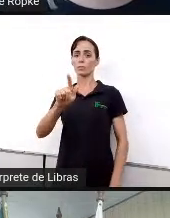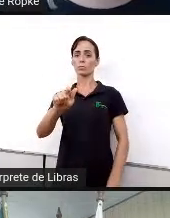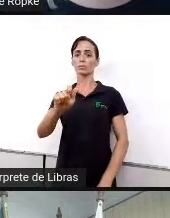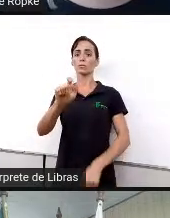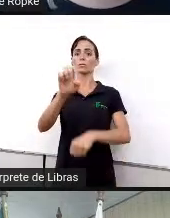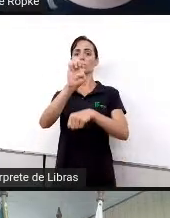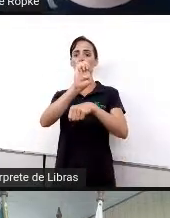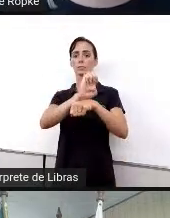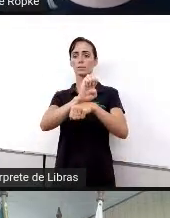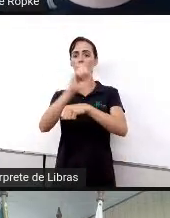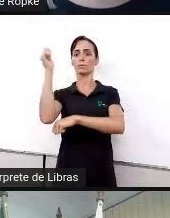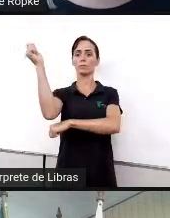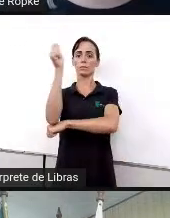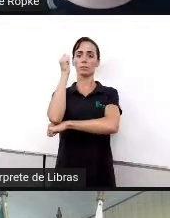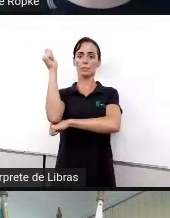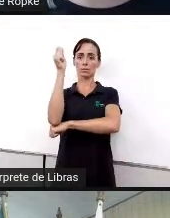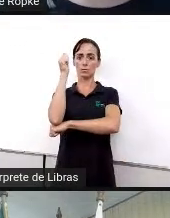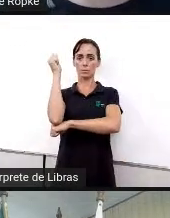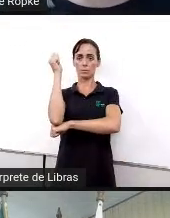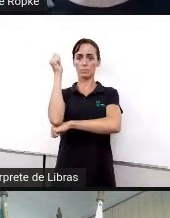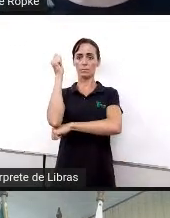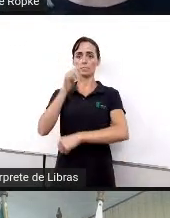Rio Grande do Sul.